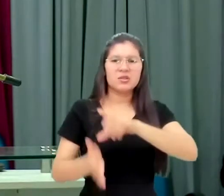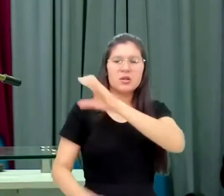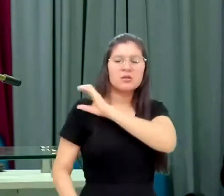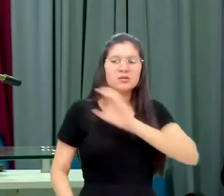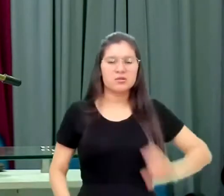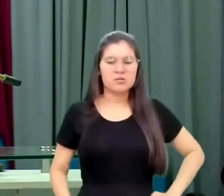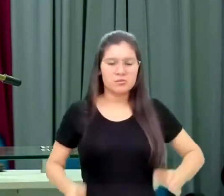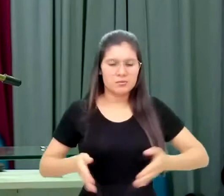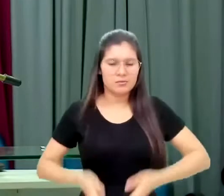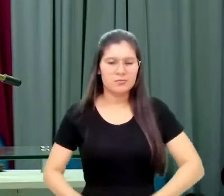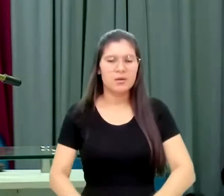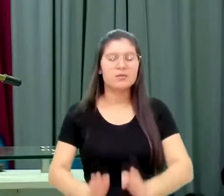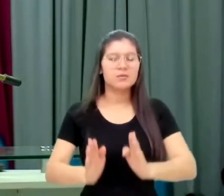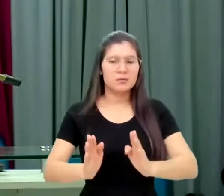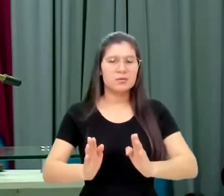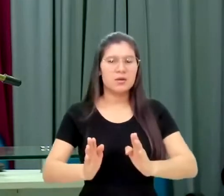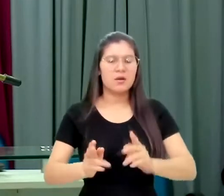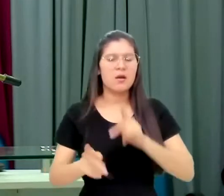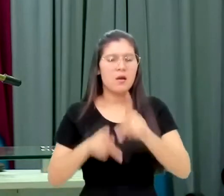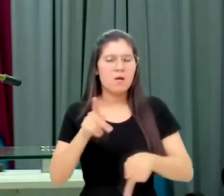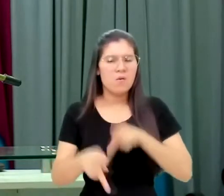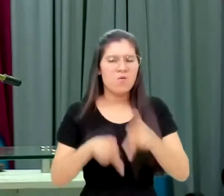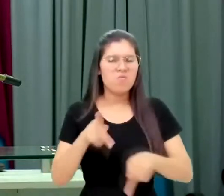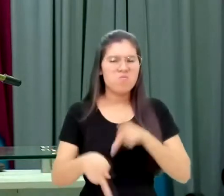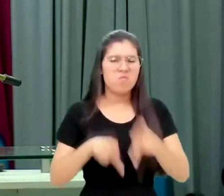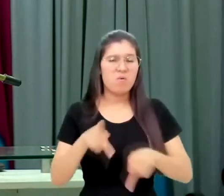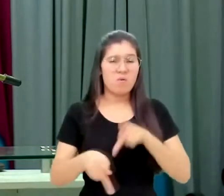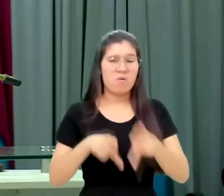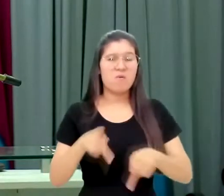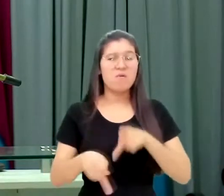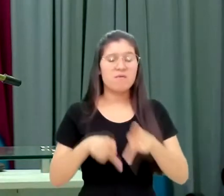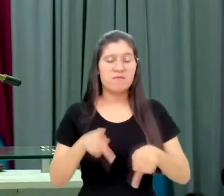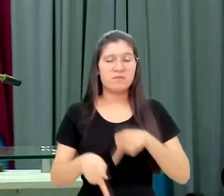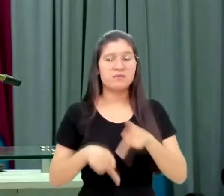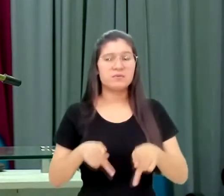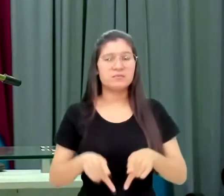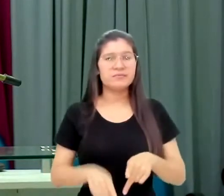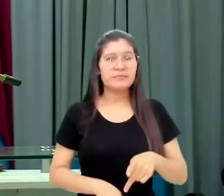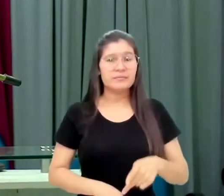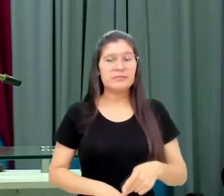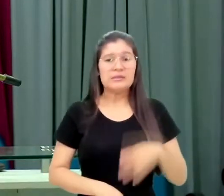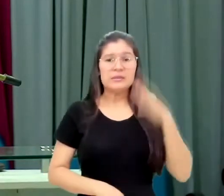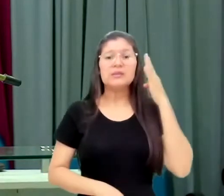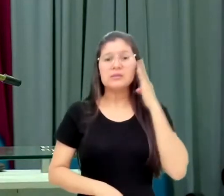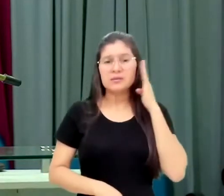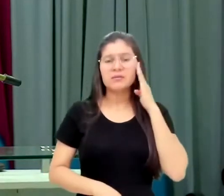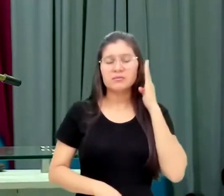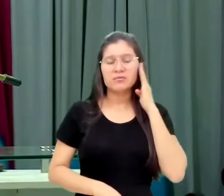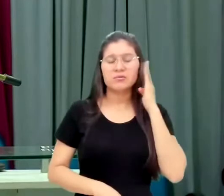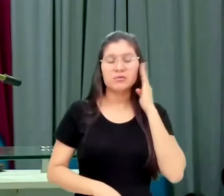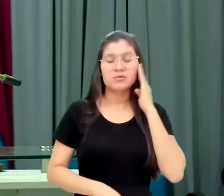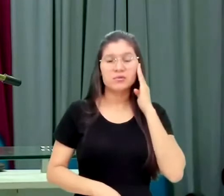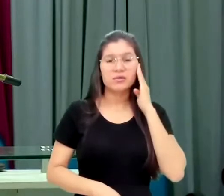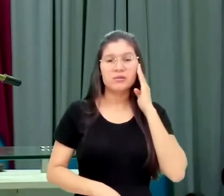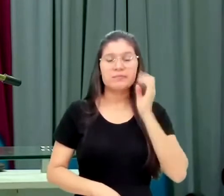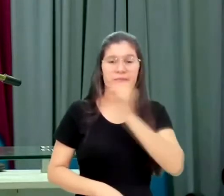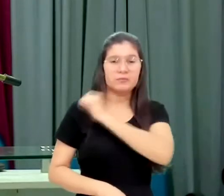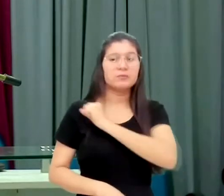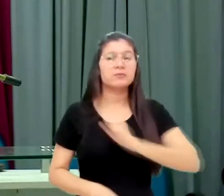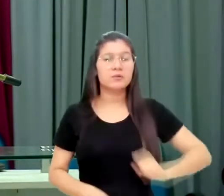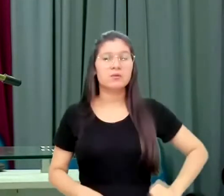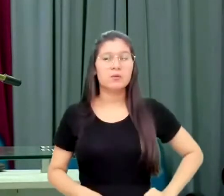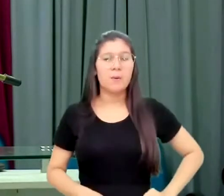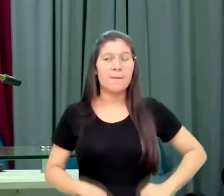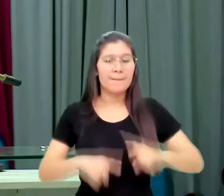tinha passado por tudo aquilo, já tinha um entendimento claro do Senhor, mas o Senhor disse que eles não conheciam, que eles